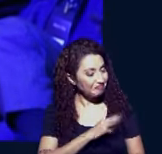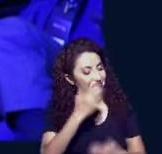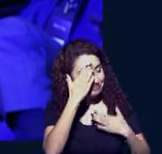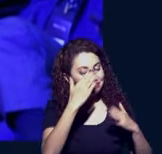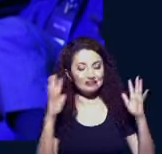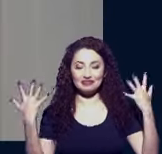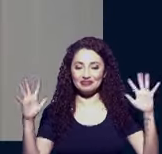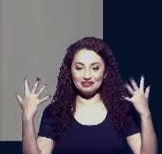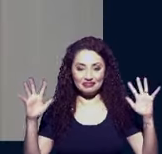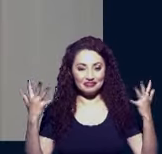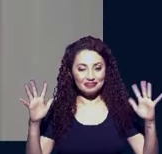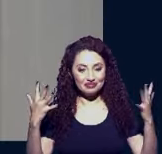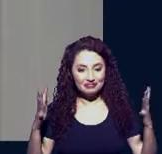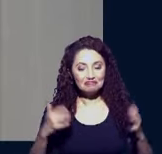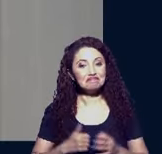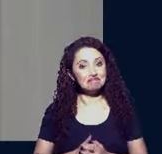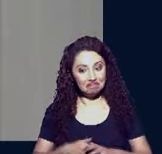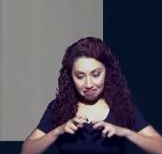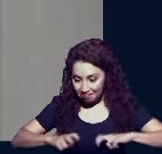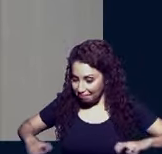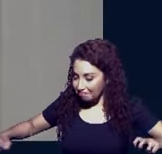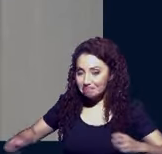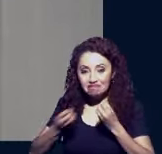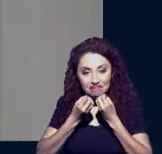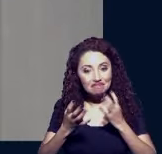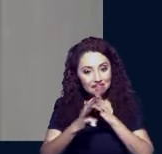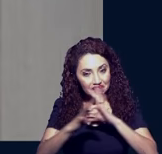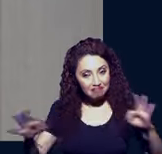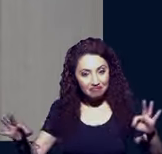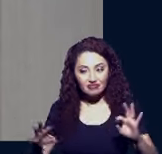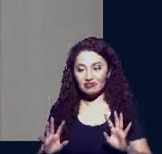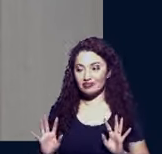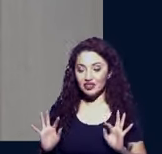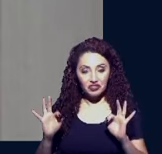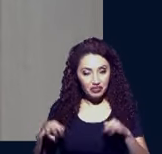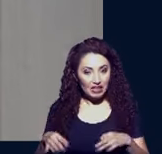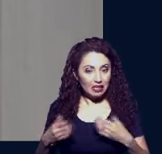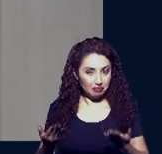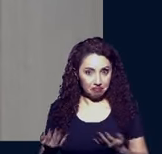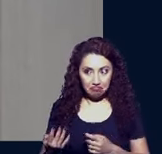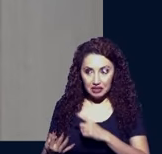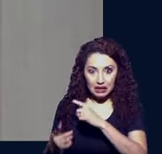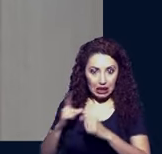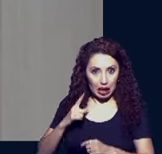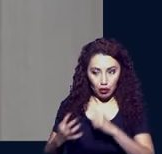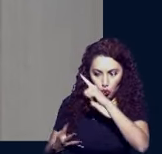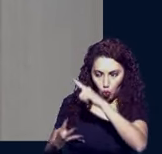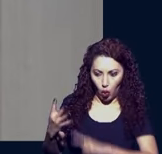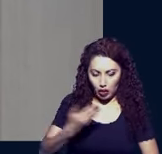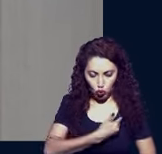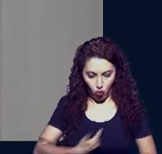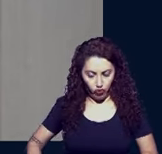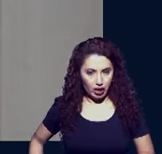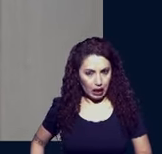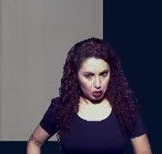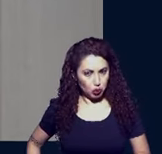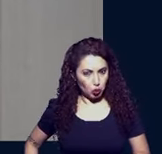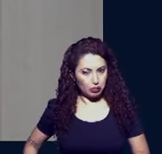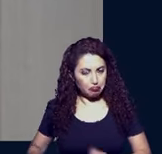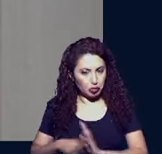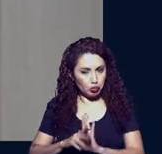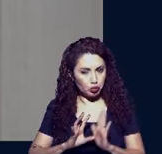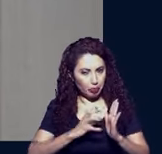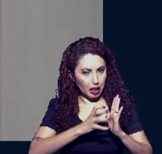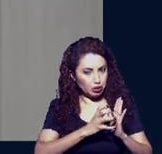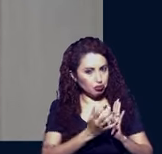obrigado acho que foi um painel muito a gente chega ao final com quatro governadores de quatro partidos relevantes falando a favor da